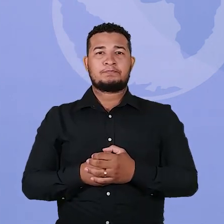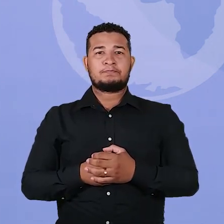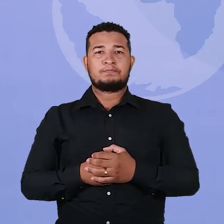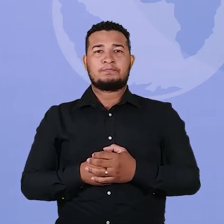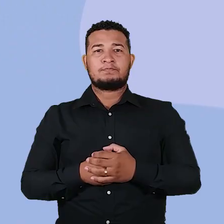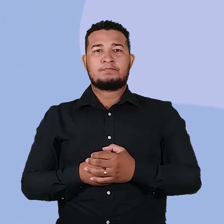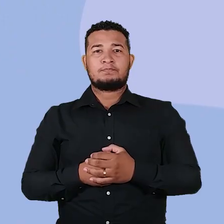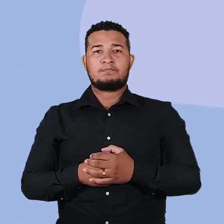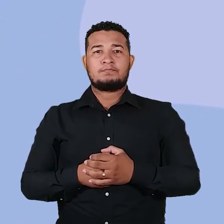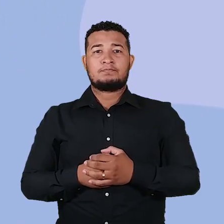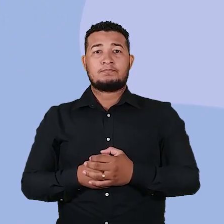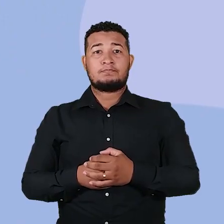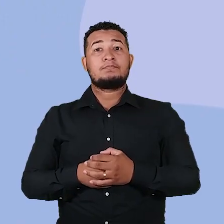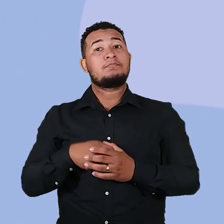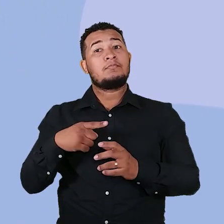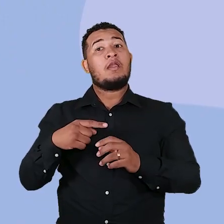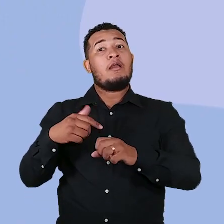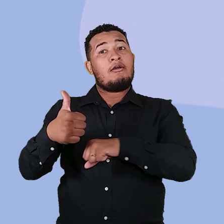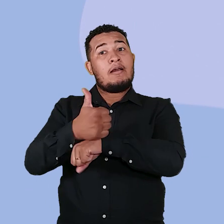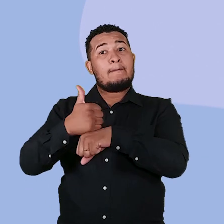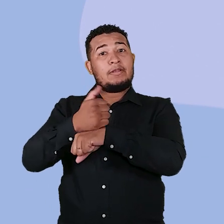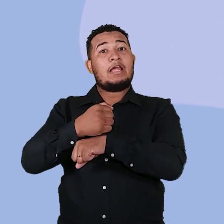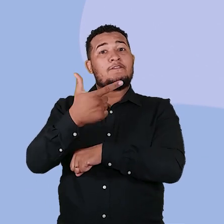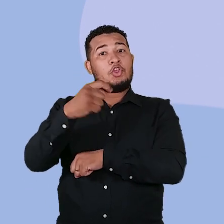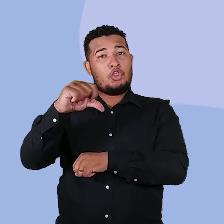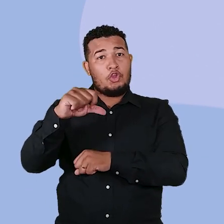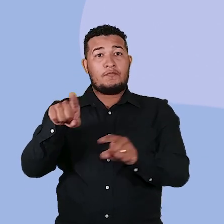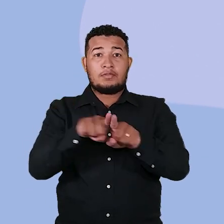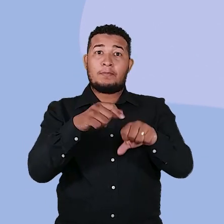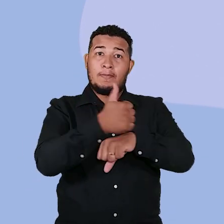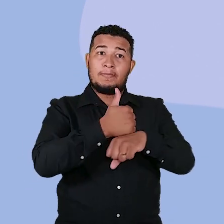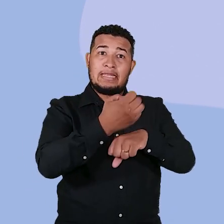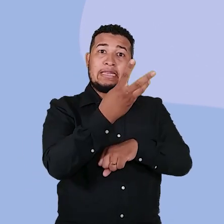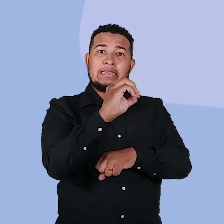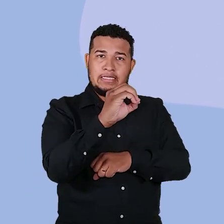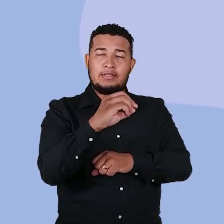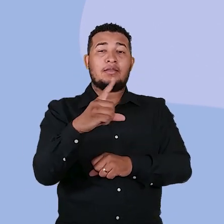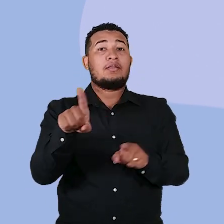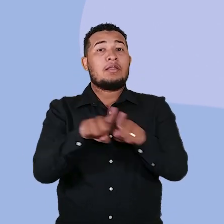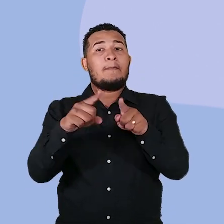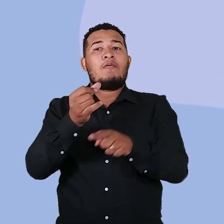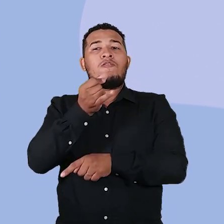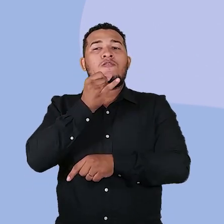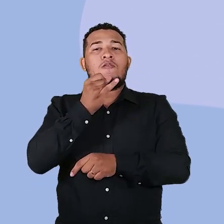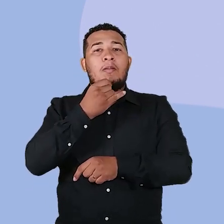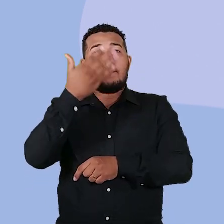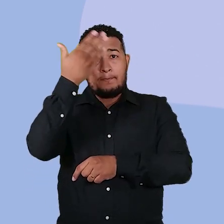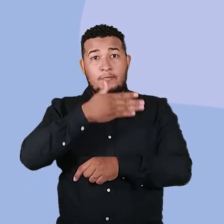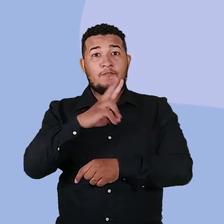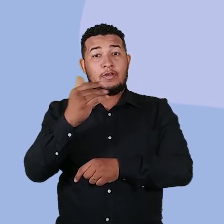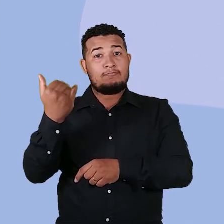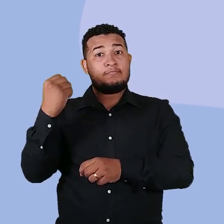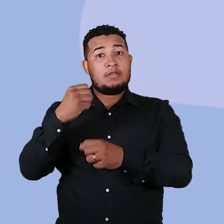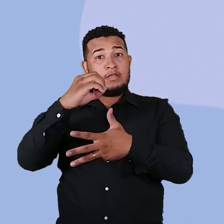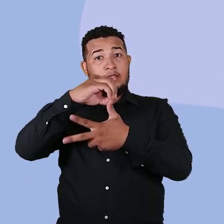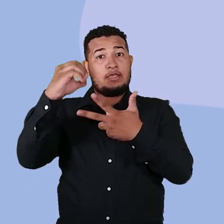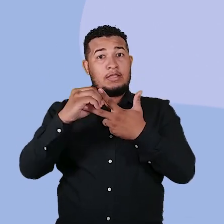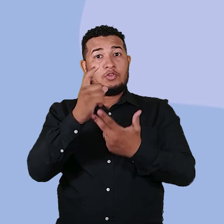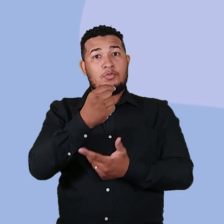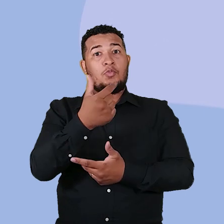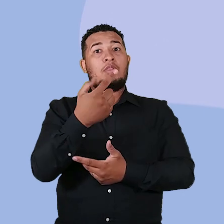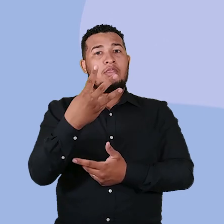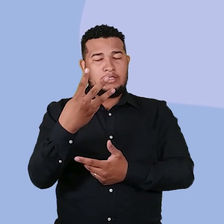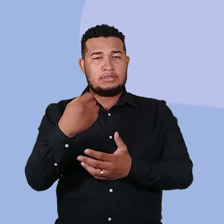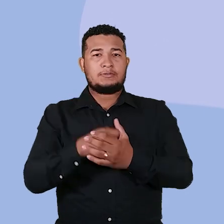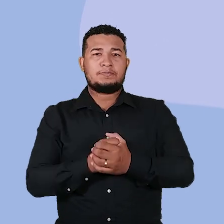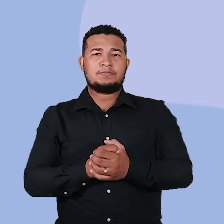se liga aí a habilidade 29 habilidade 30 e vamos ver exemplos disso era em